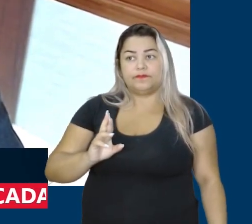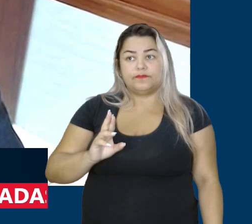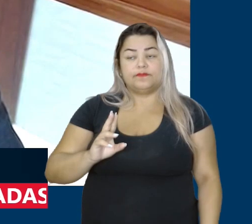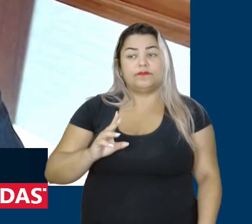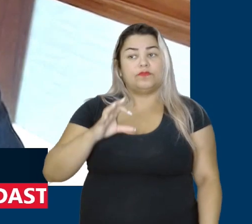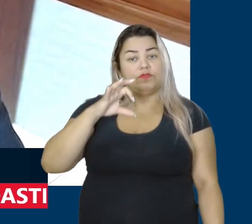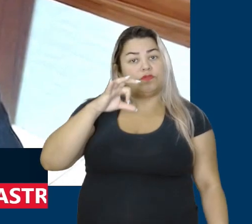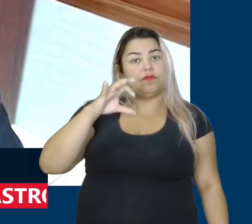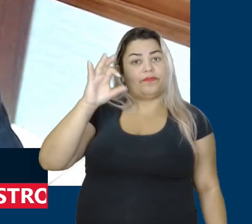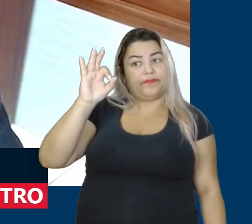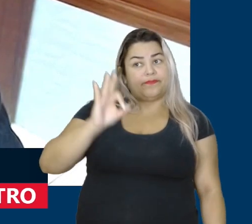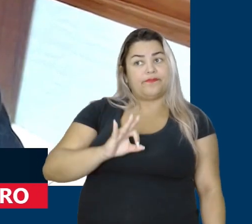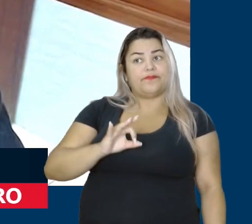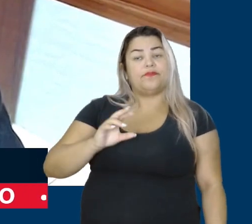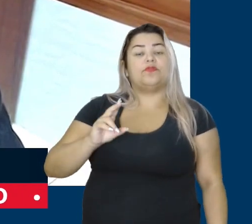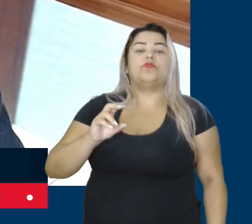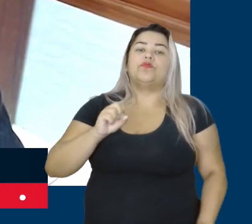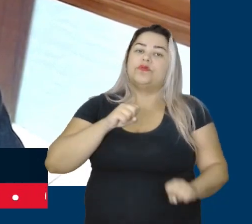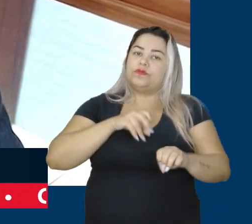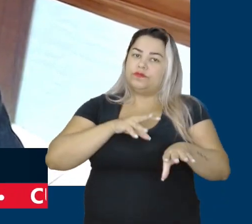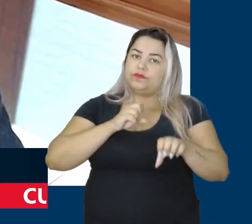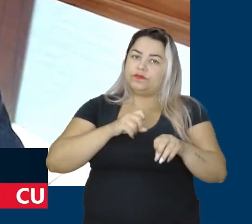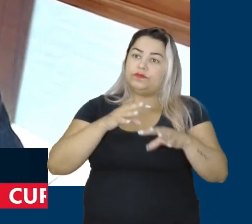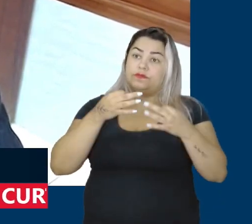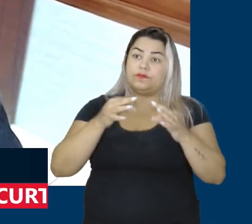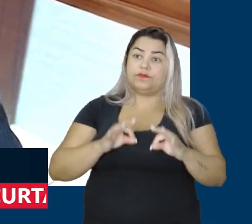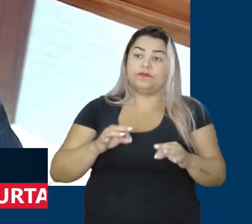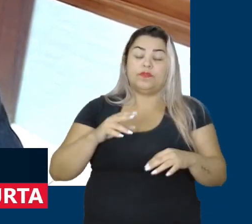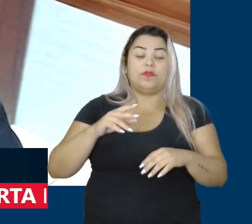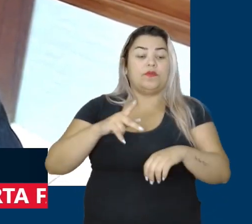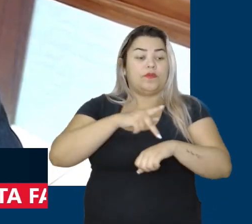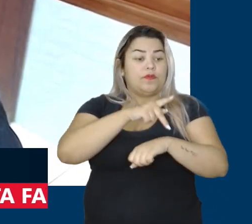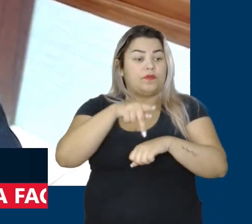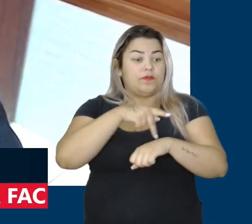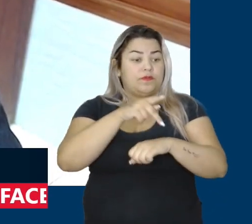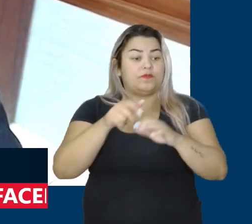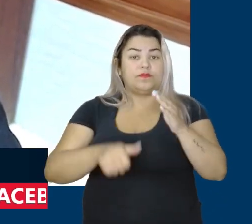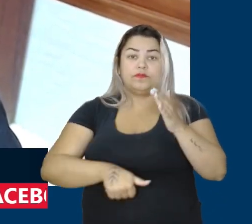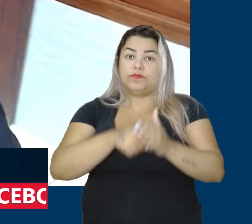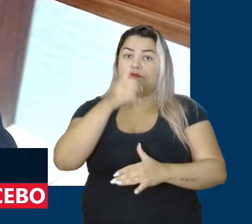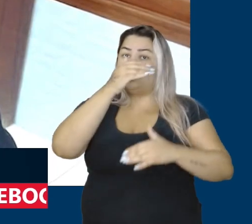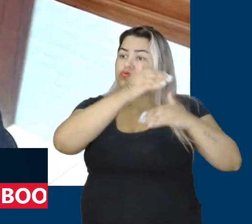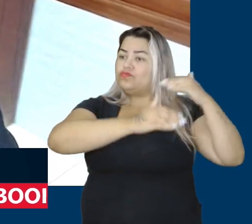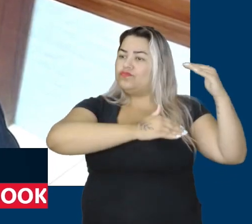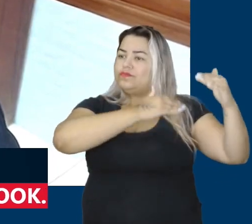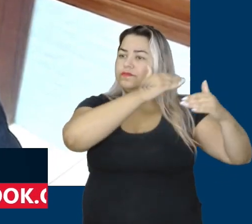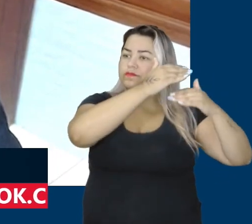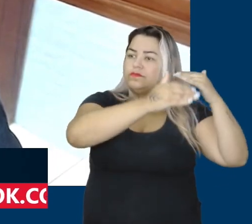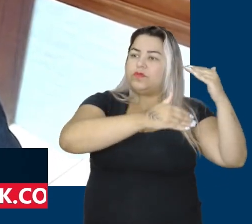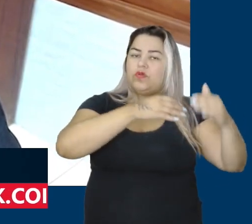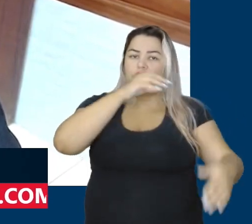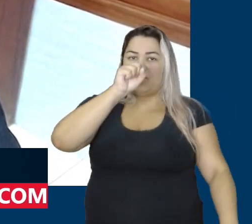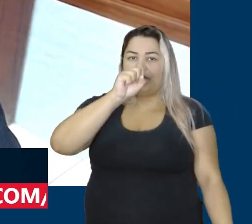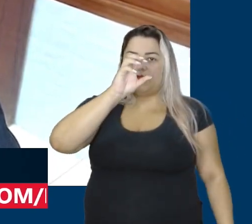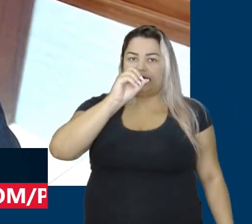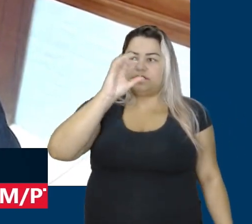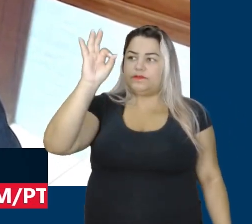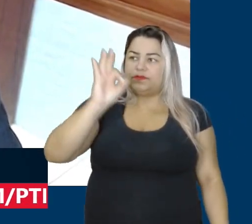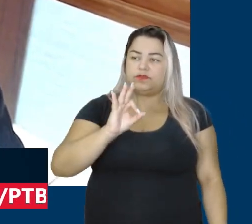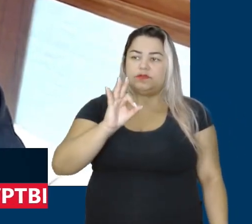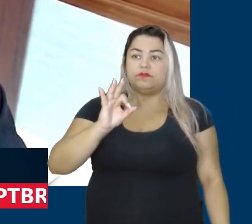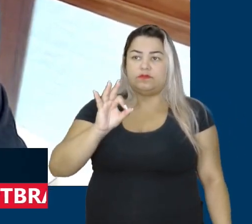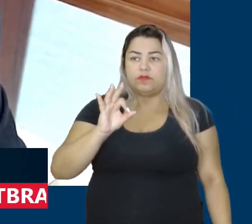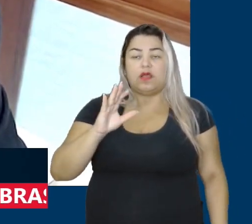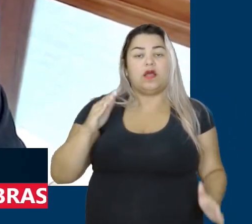9% no ensino técnico. País do primeiro mundo, país em desenvolvimento, chegam a 80% dos jovens,